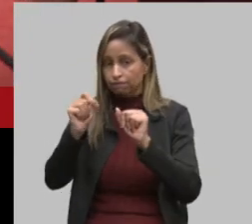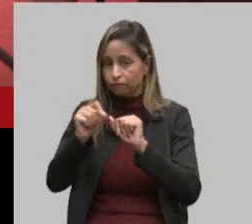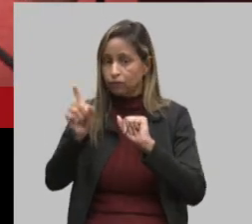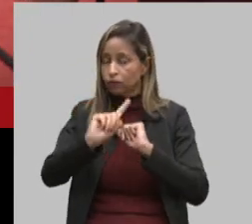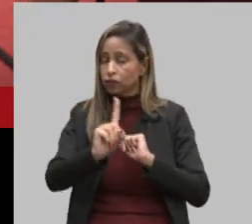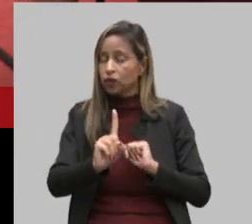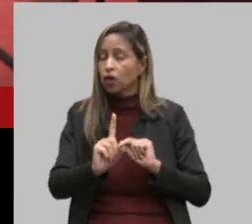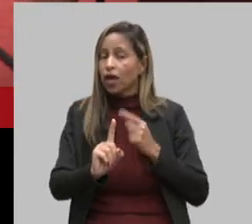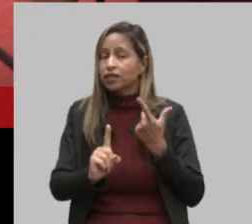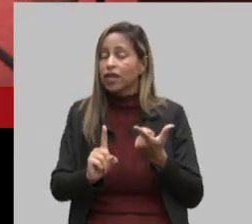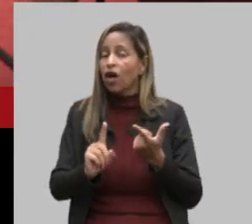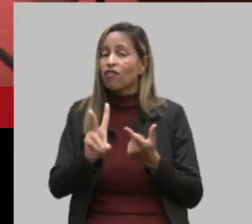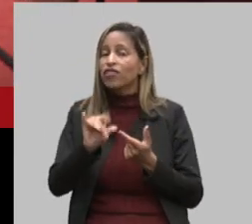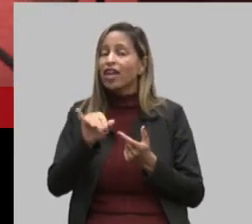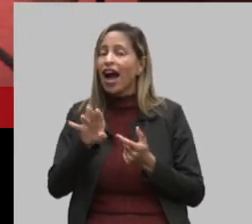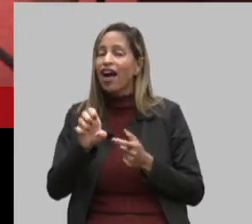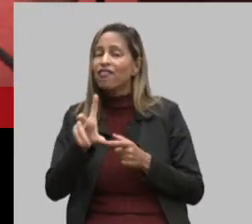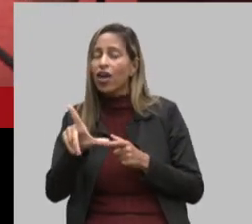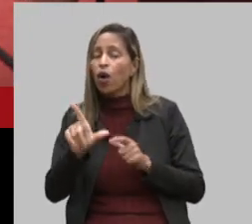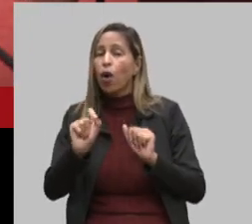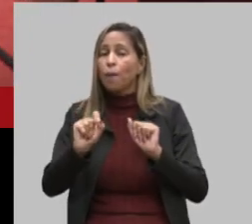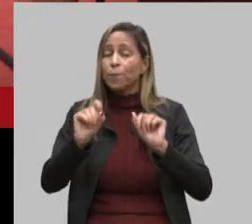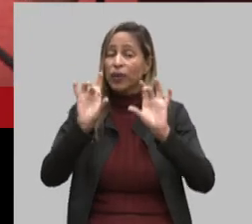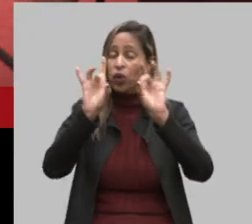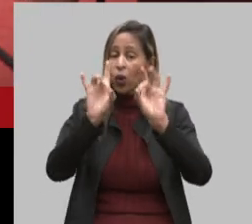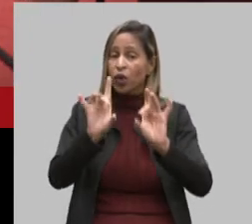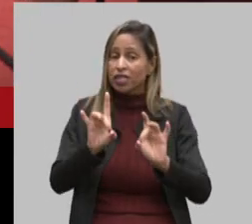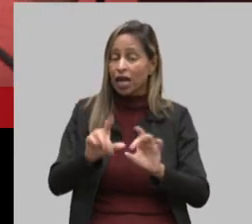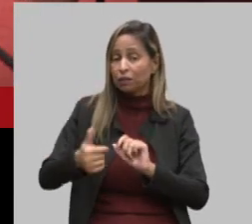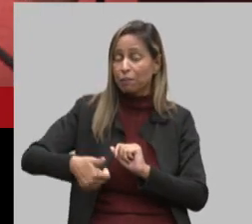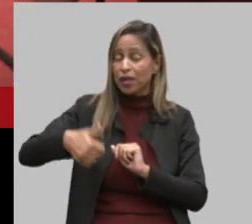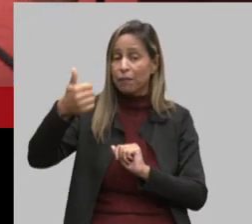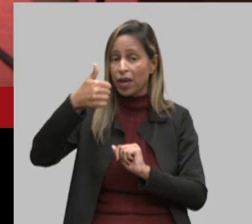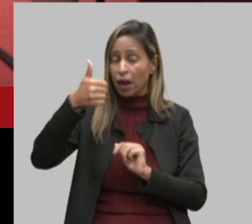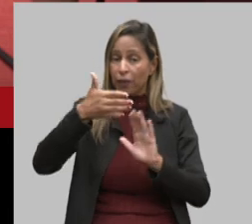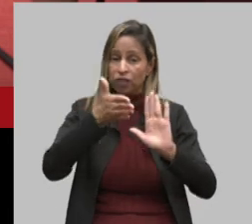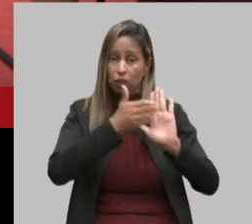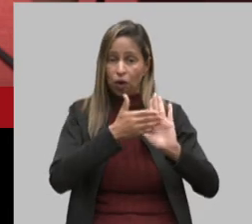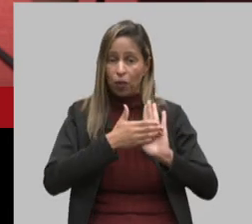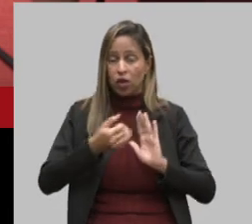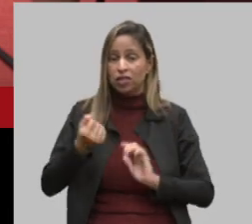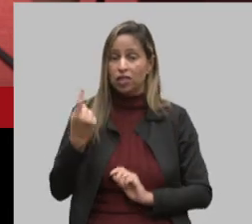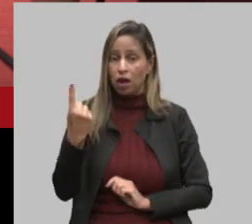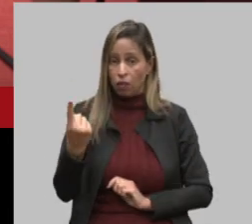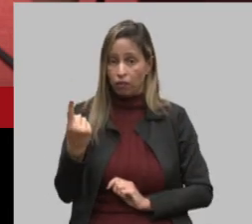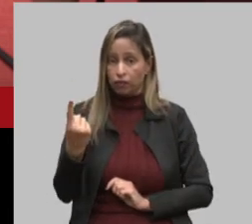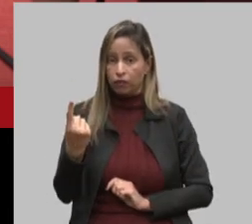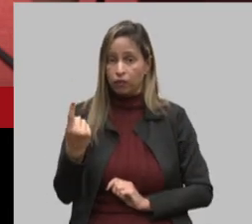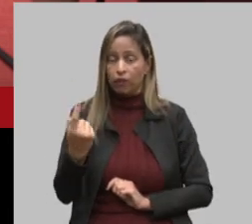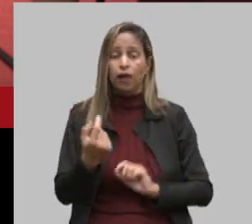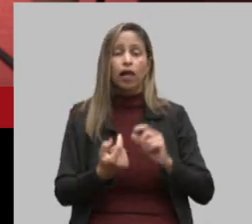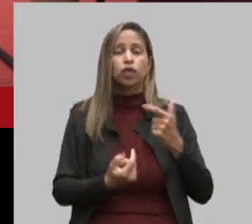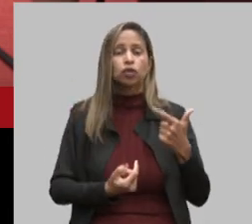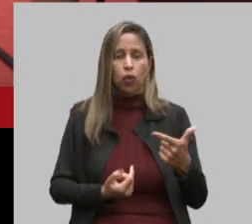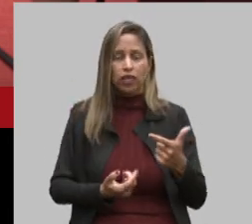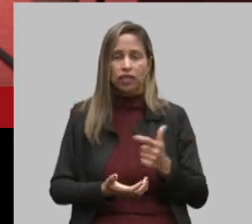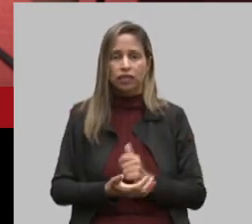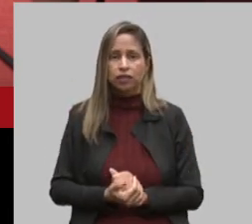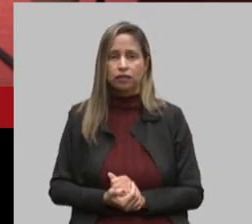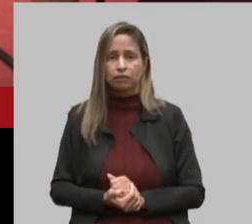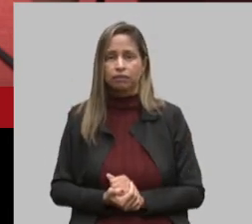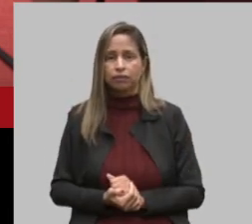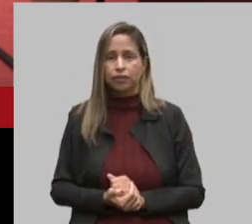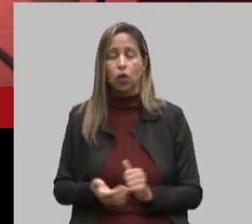tão viável sendo priorizada primeiramente a proposta um pois o